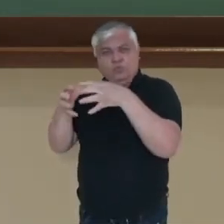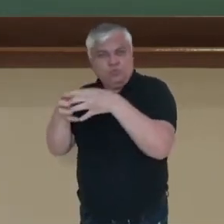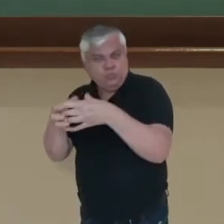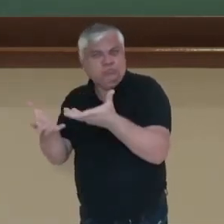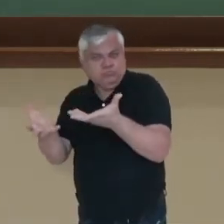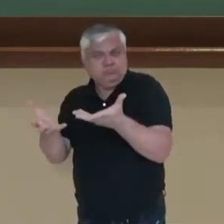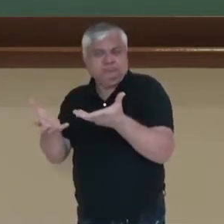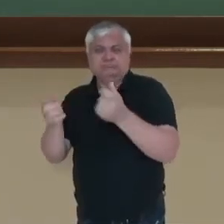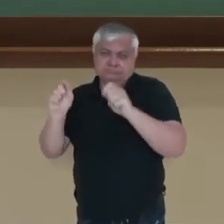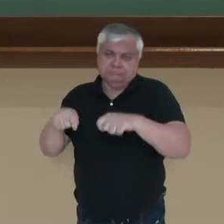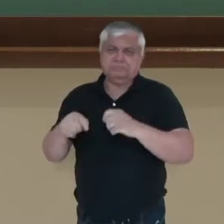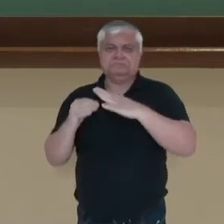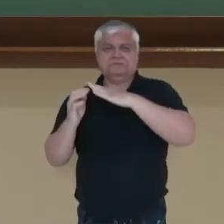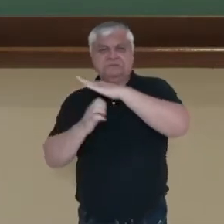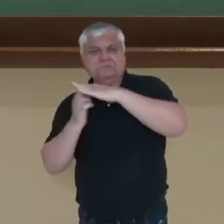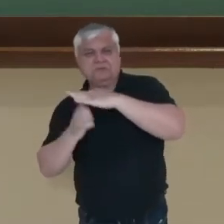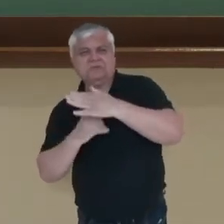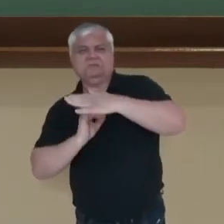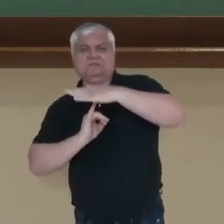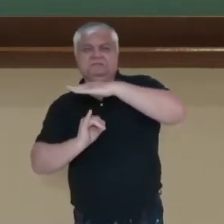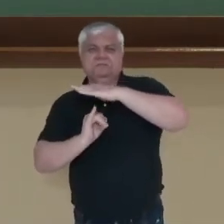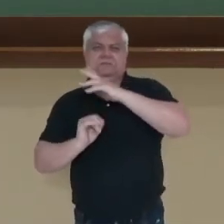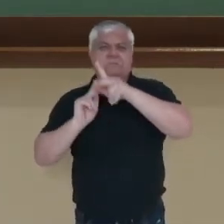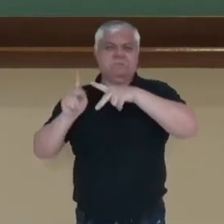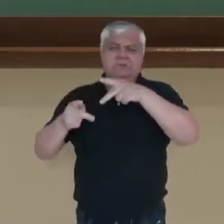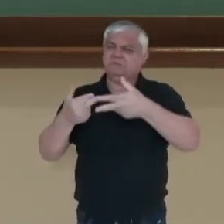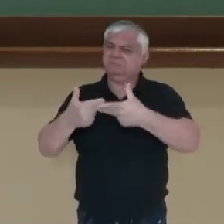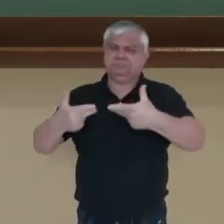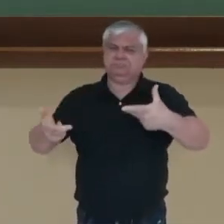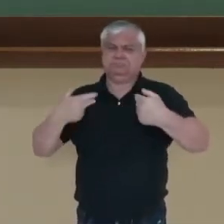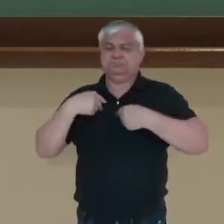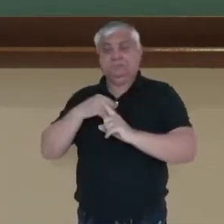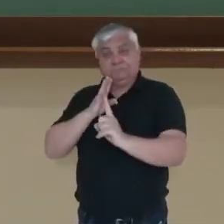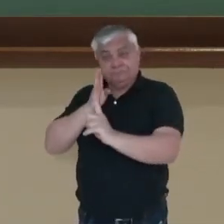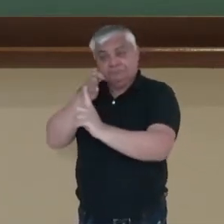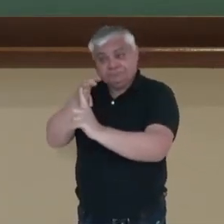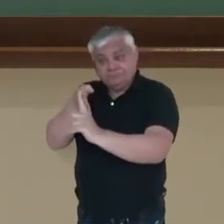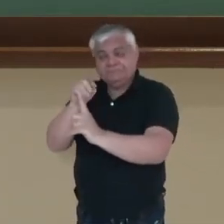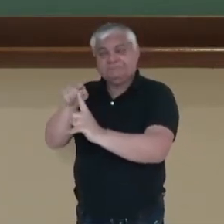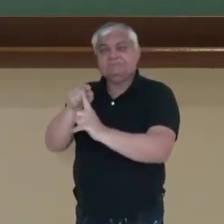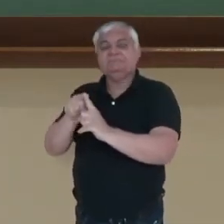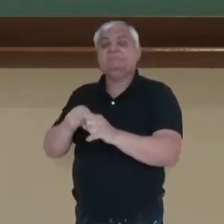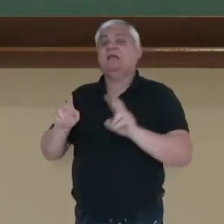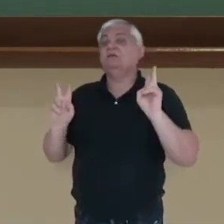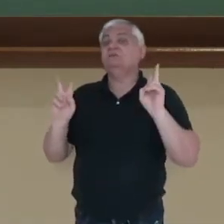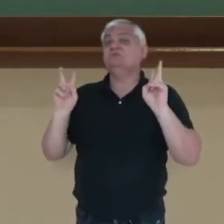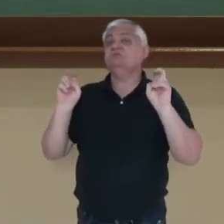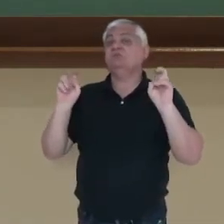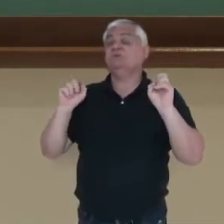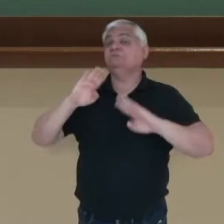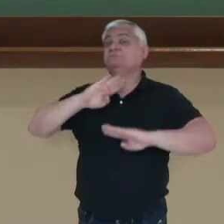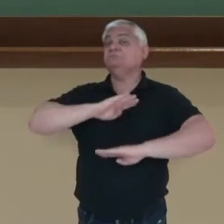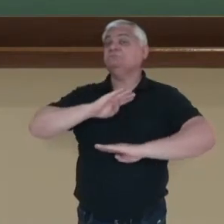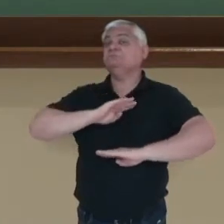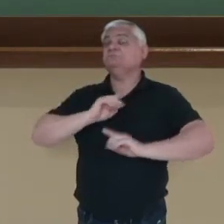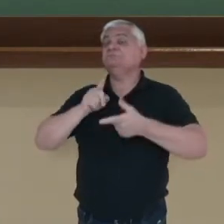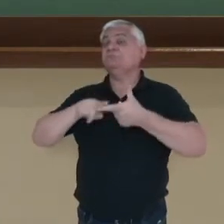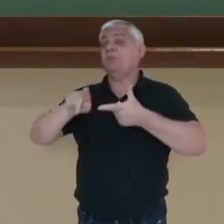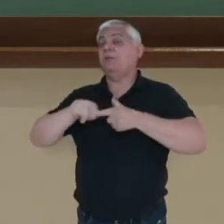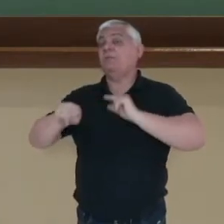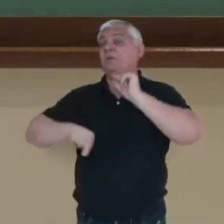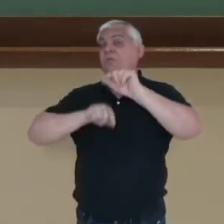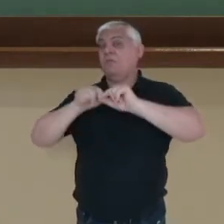uma entidade ou população envolvida em situação ou assunto controverso de interesse o